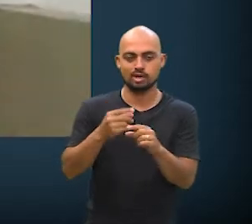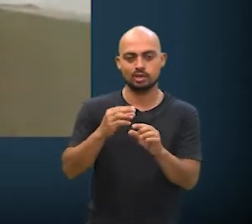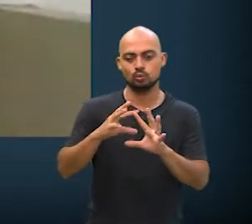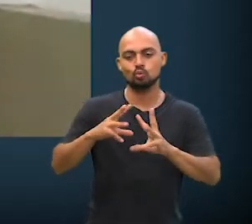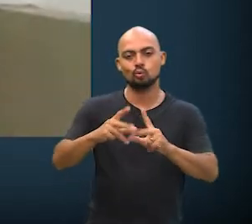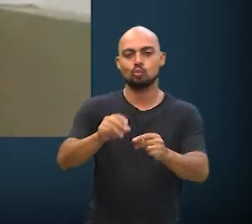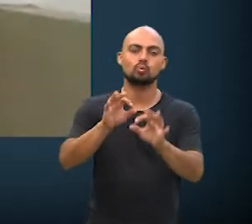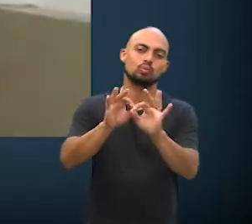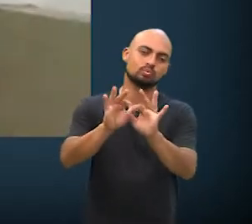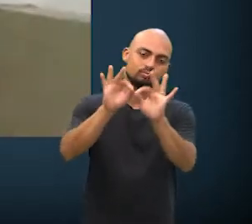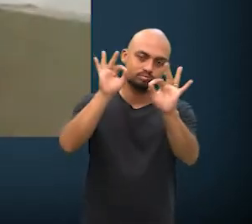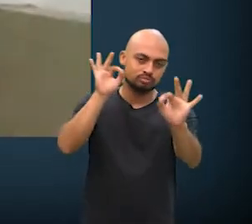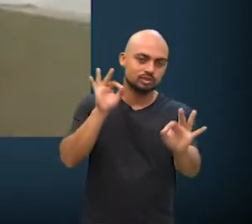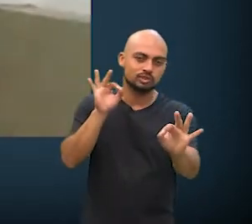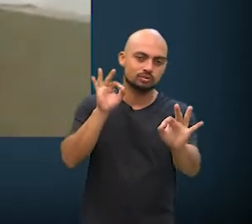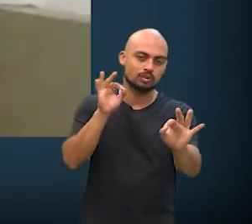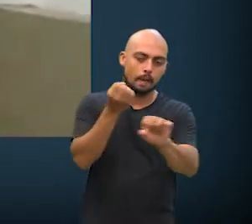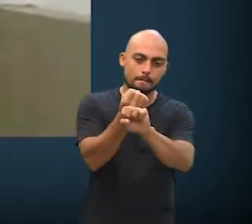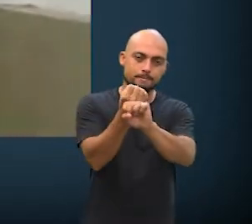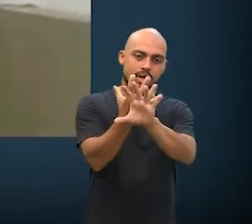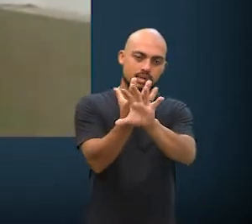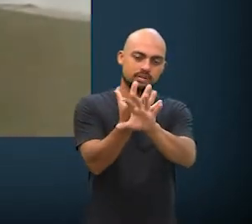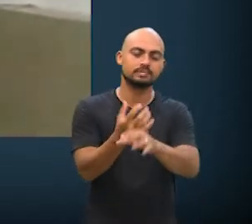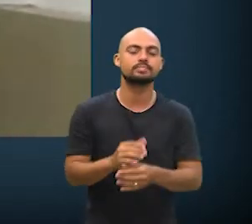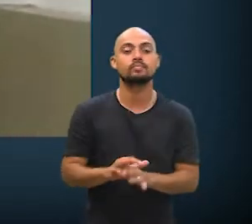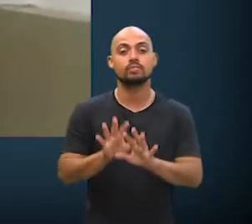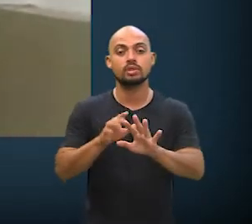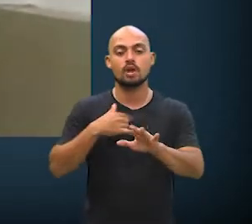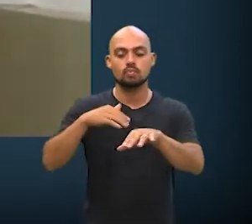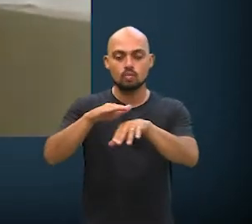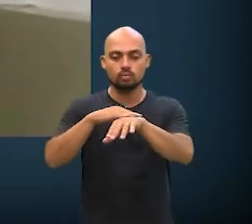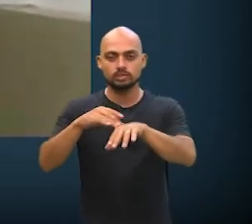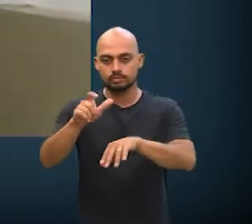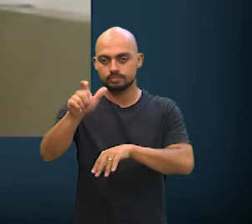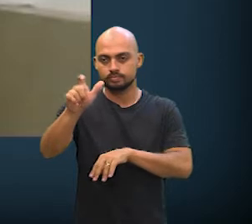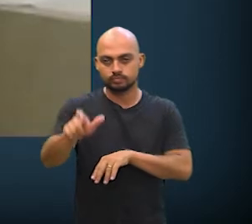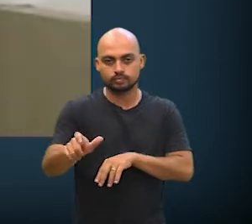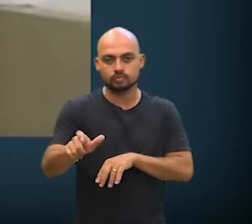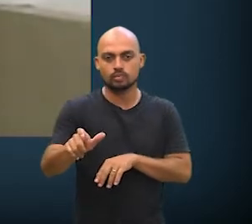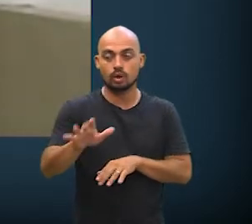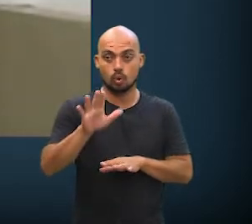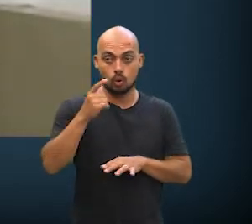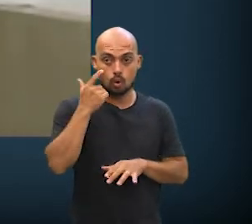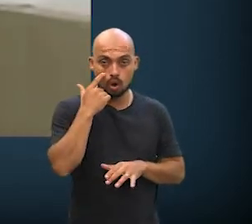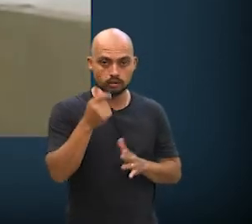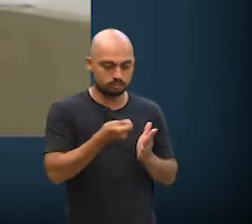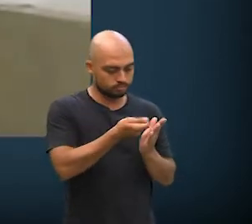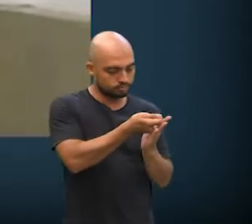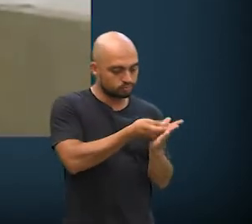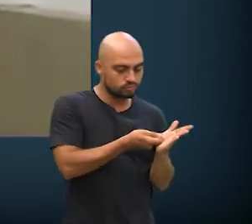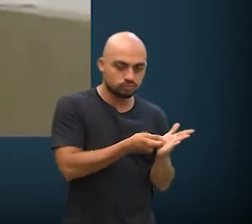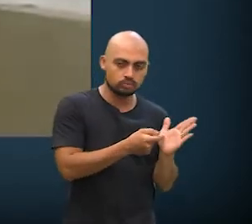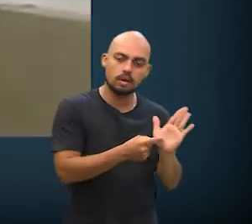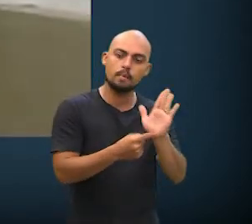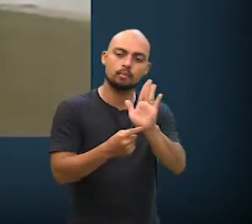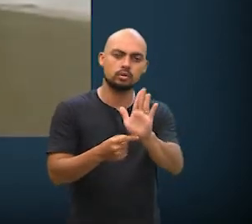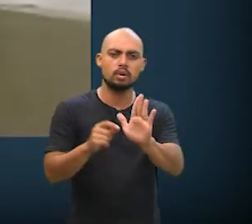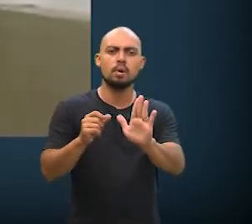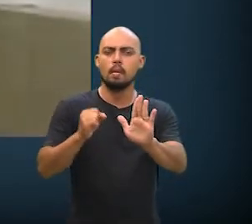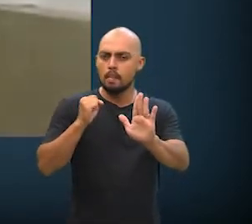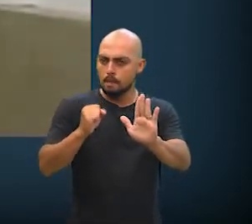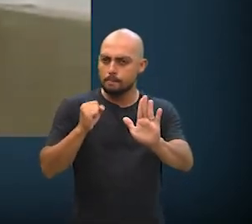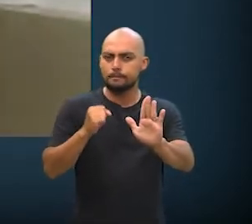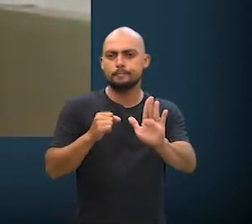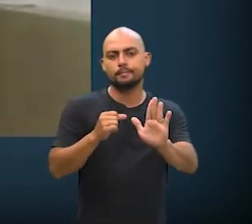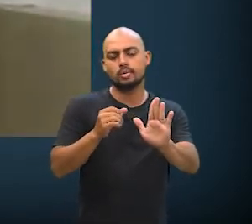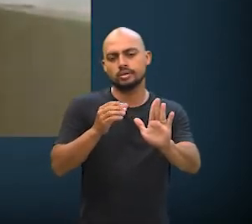né, online. E aí, eu vou conversar com alguém, mostrar. E aí, vale cunhado, vale amigo,